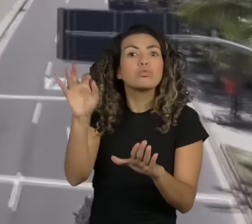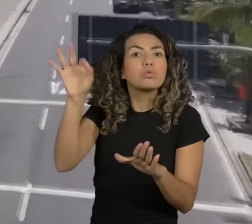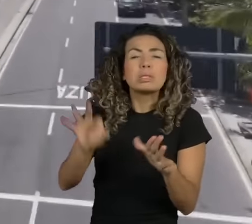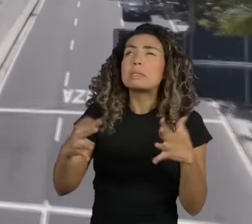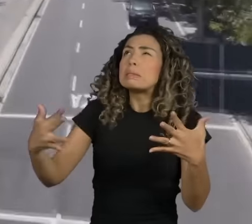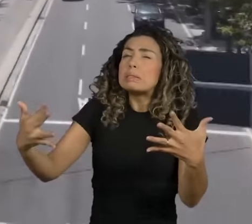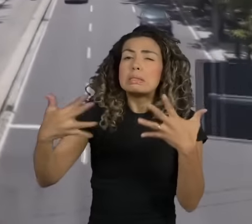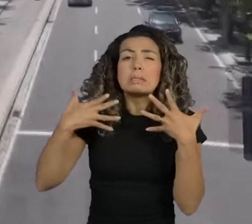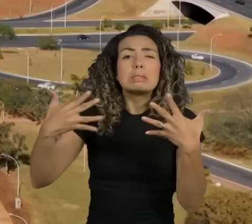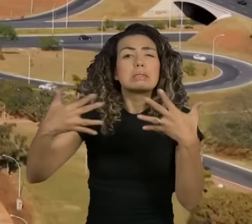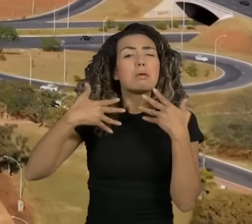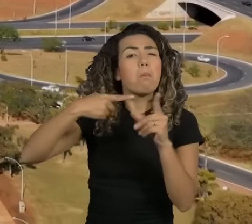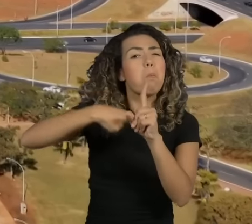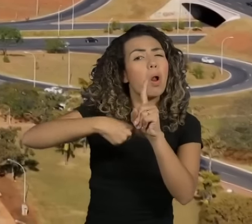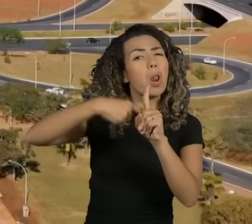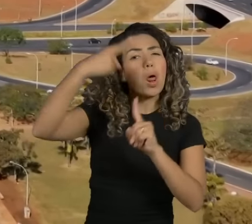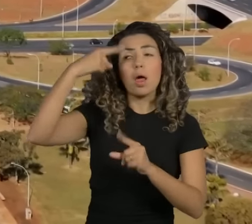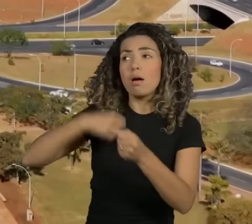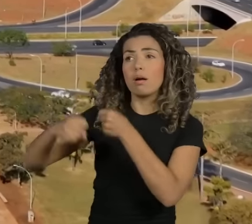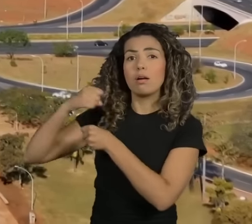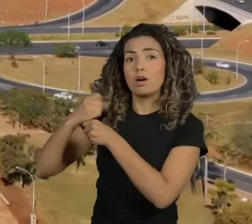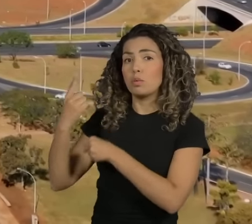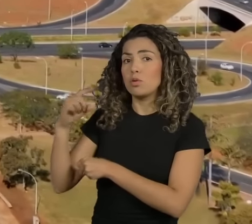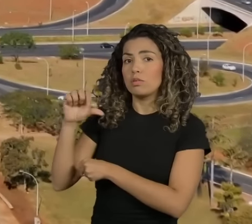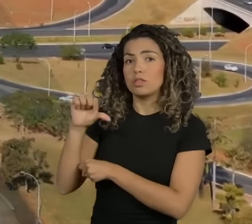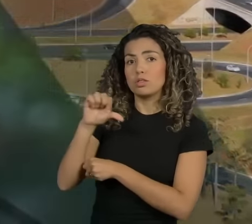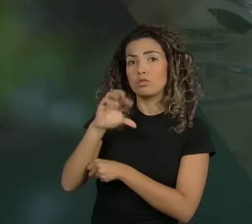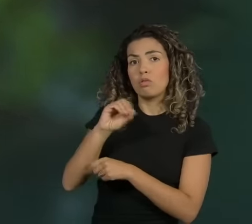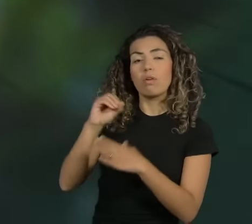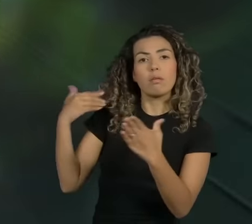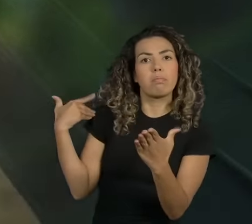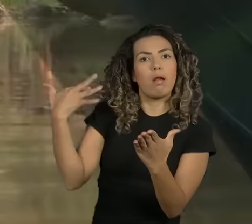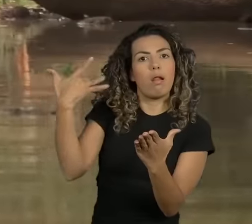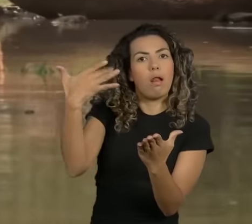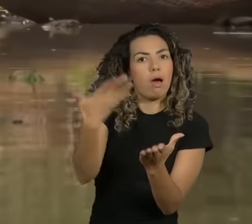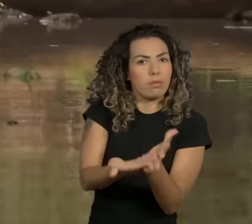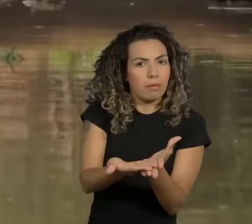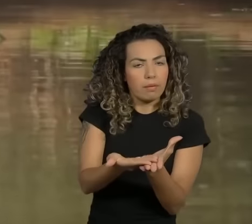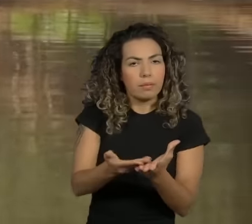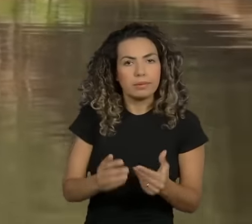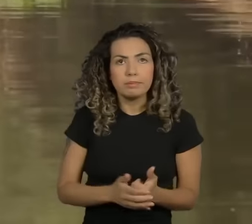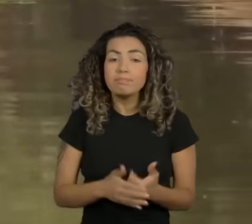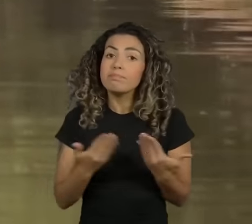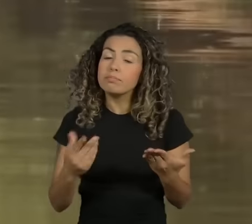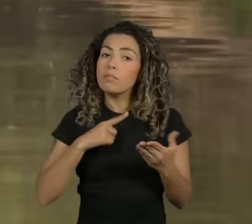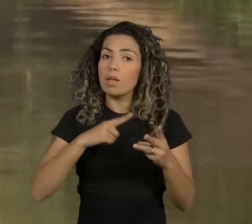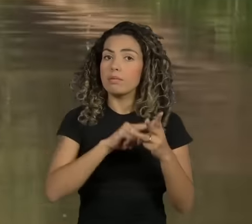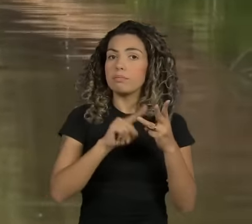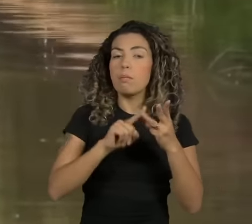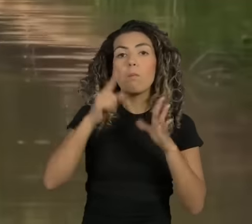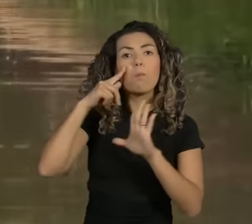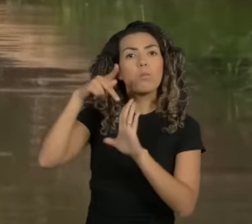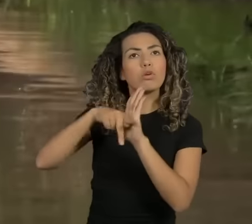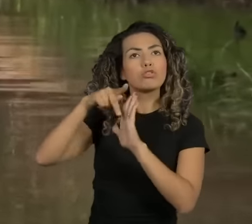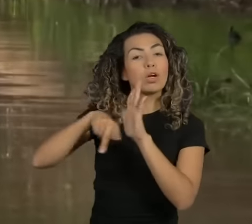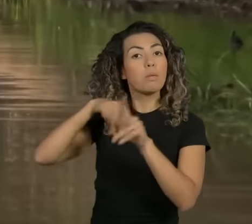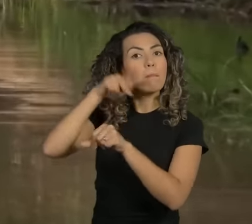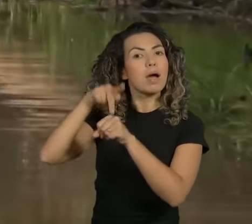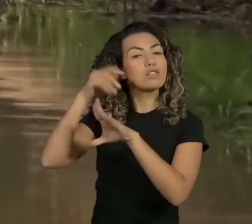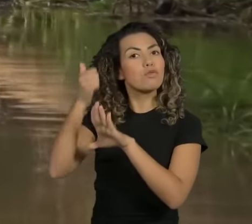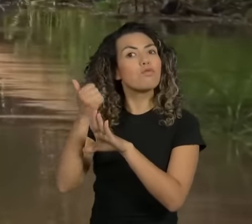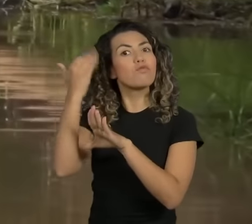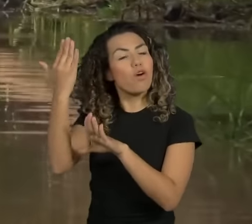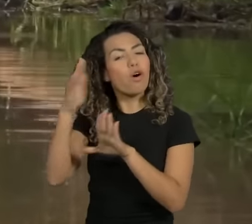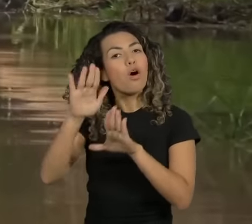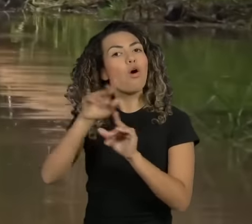extremo desde os anos 1990. E projeto internacional deve reconectar